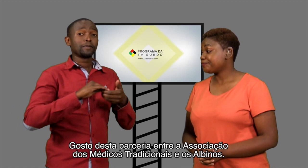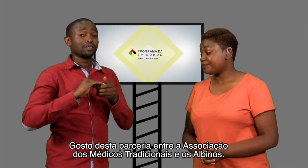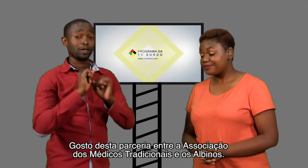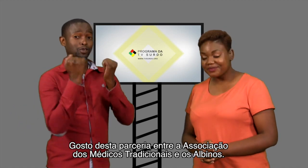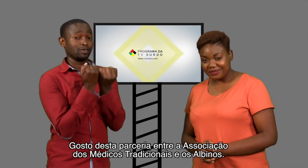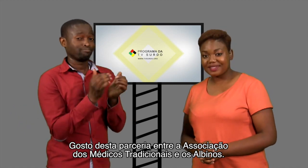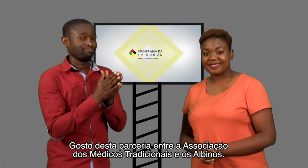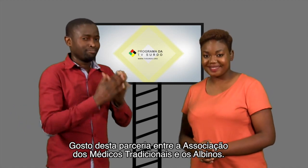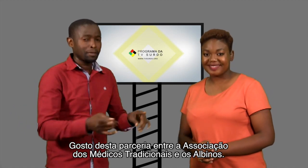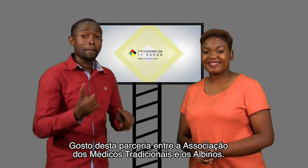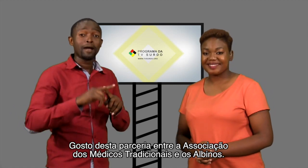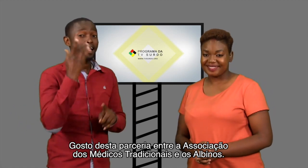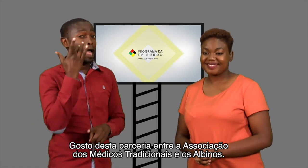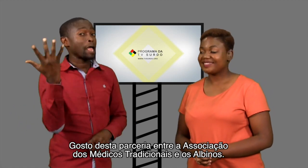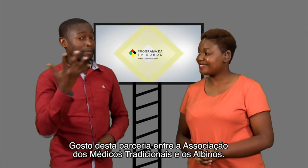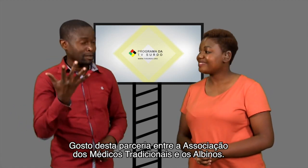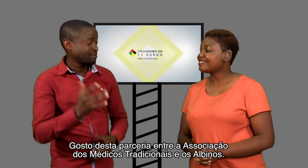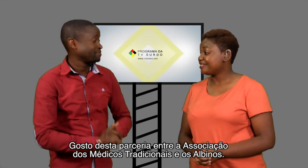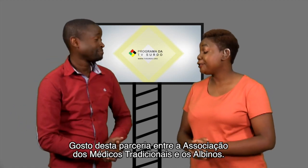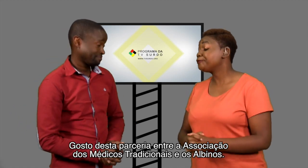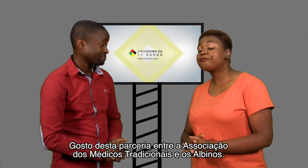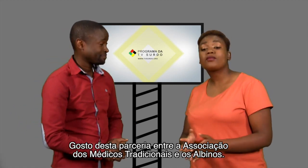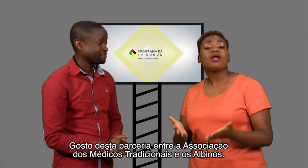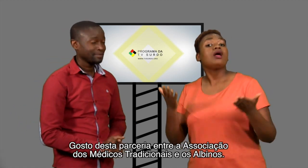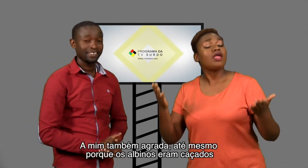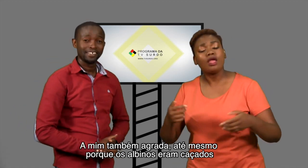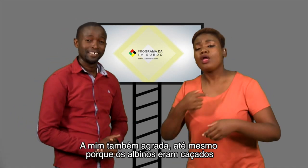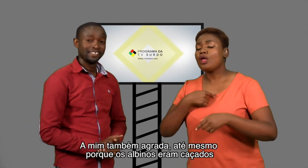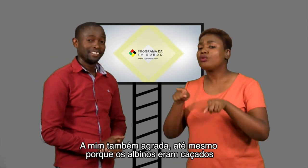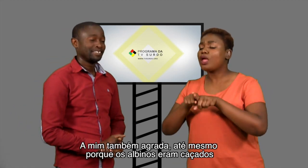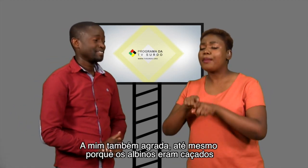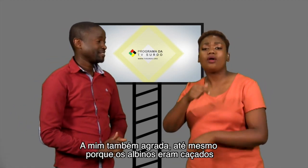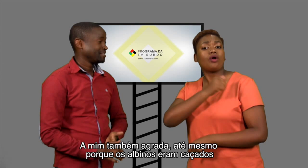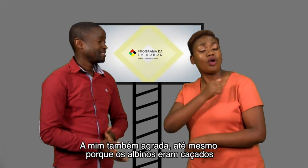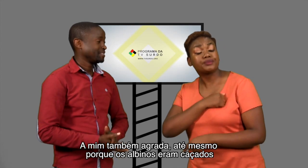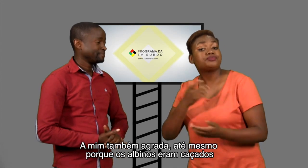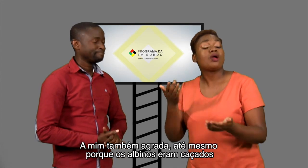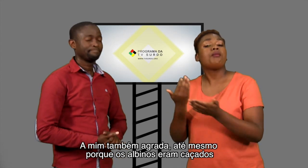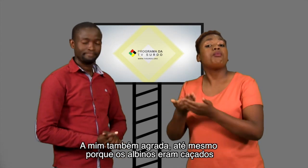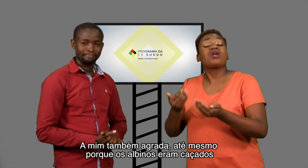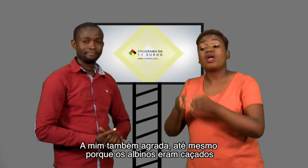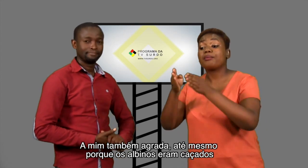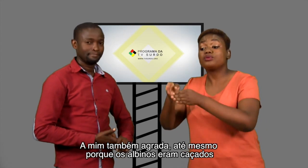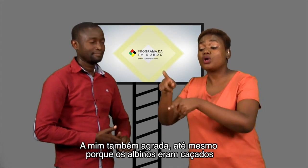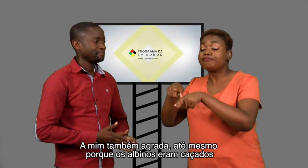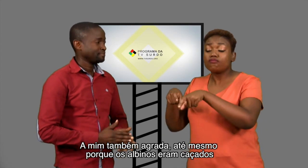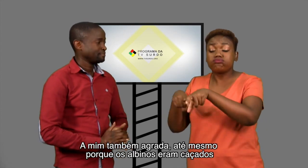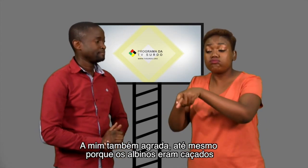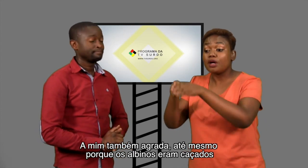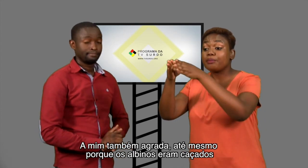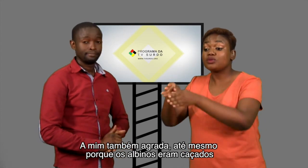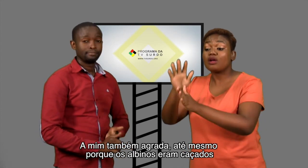desta parceria entre a Associação dos Médicos Tradicionais e os albinos. A mim também agrada, até mesmo porque